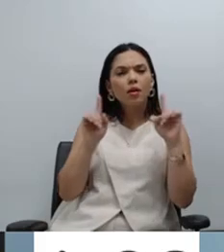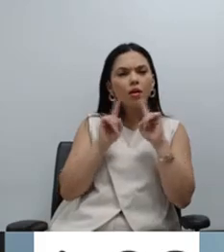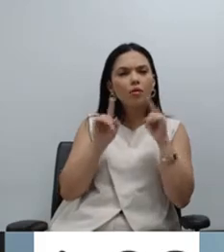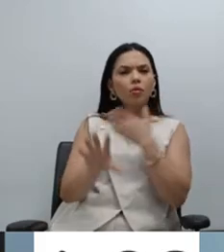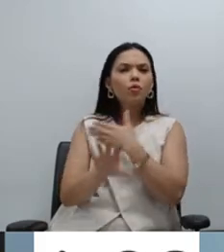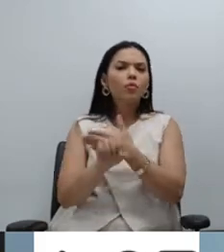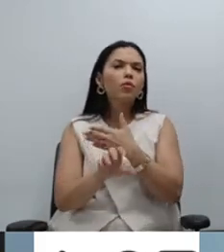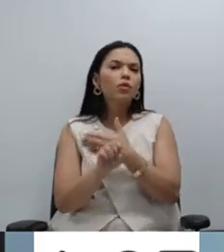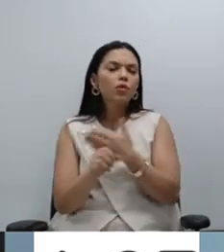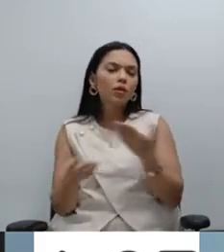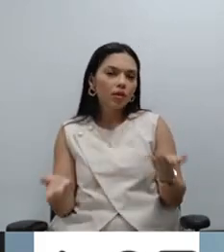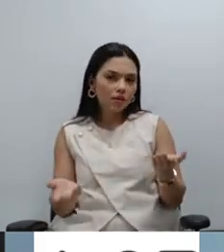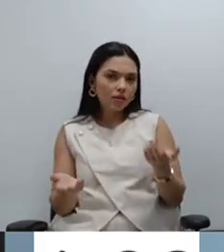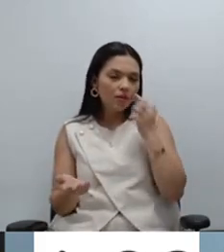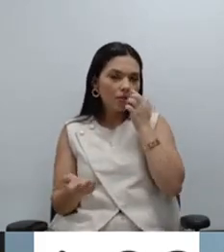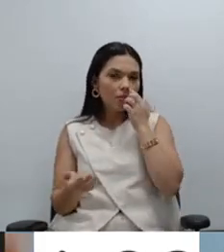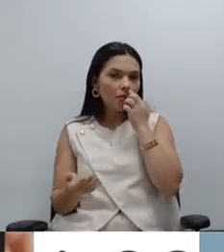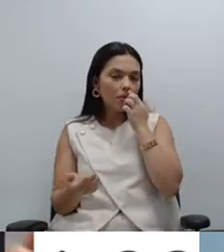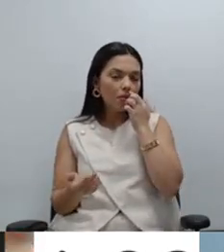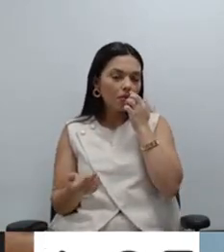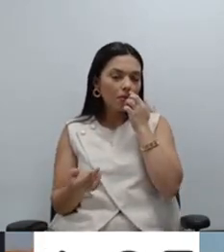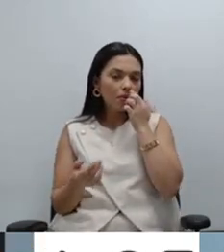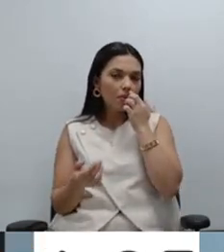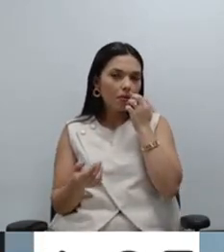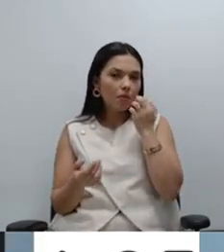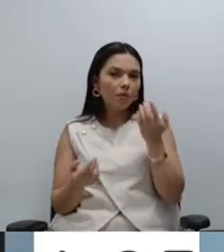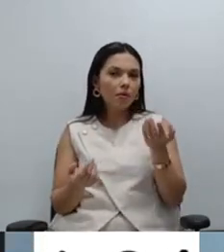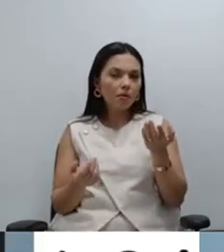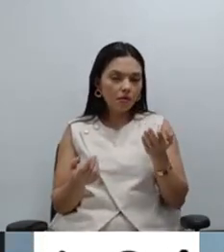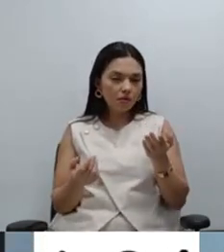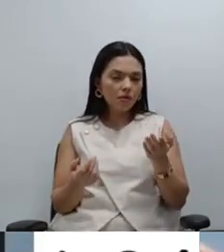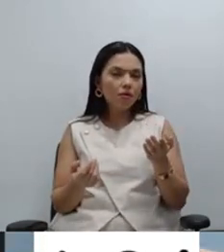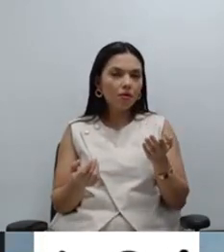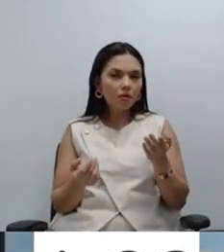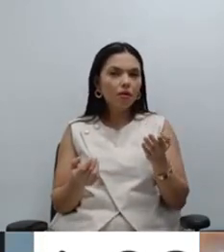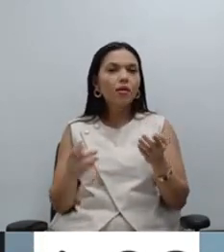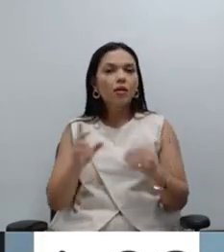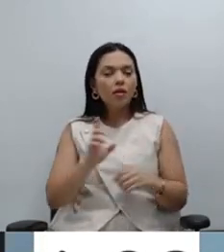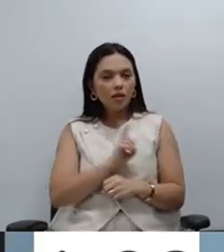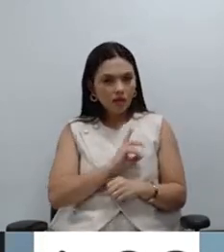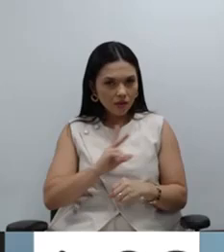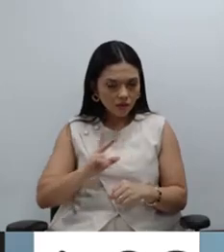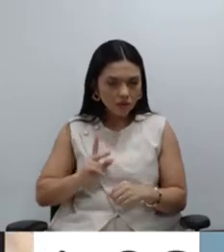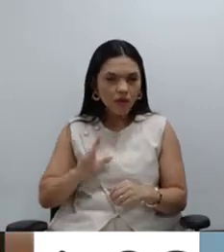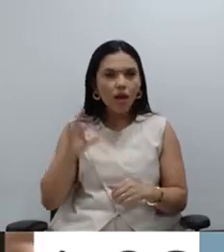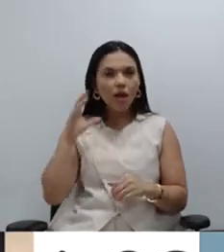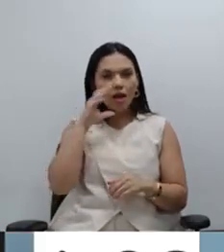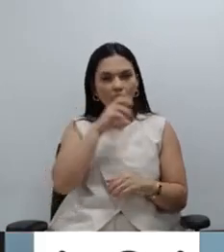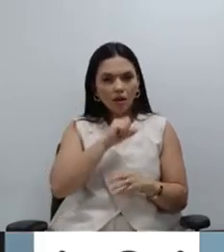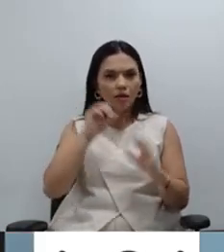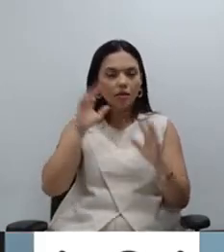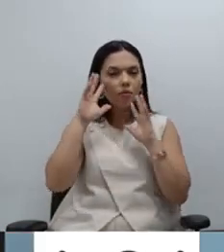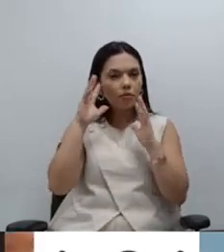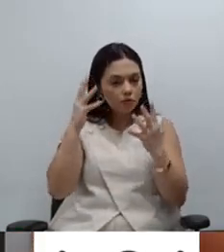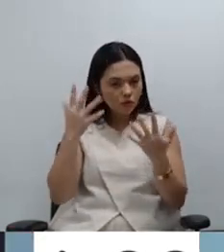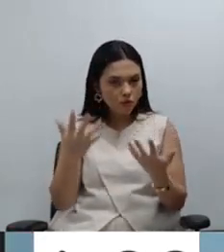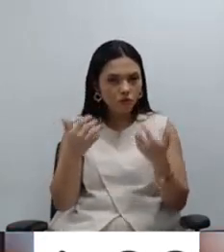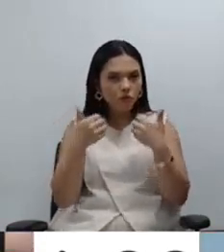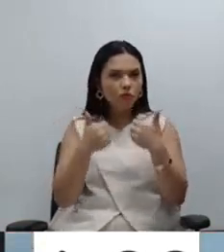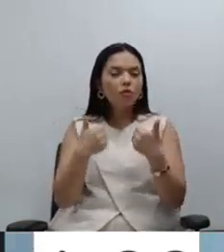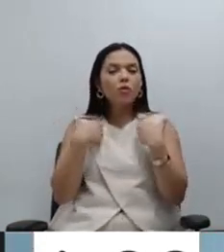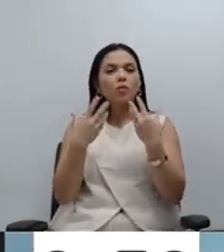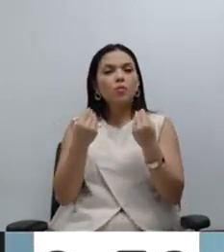ouvidoria. Então, veja, a Defensoria agiu, tomou as providências, eu estou muito grato, não